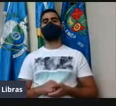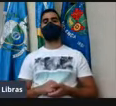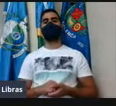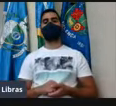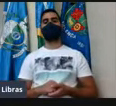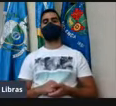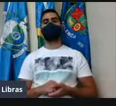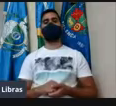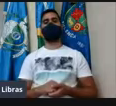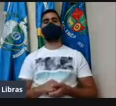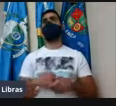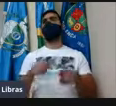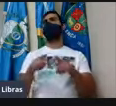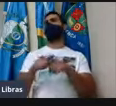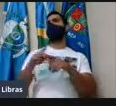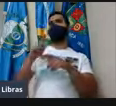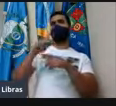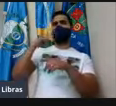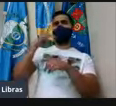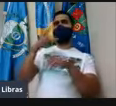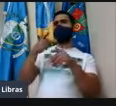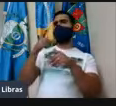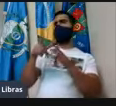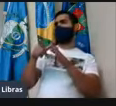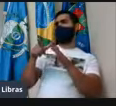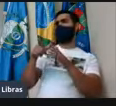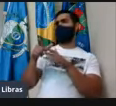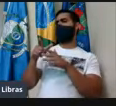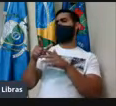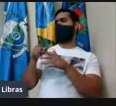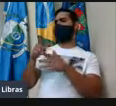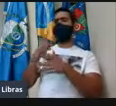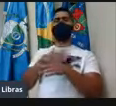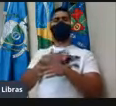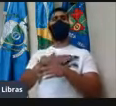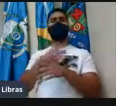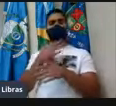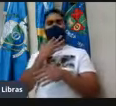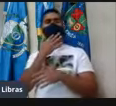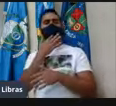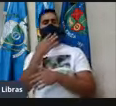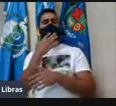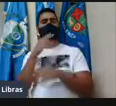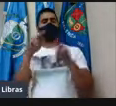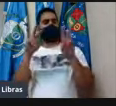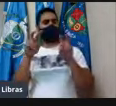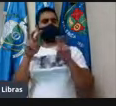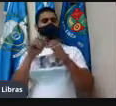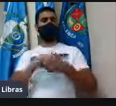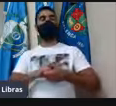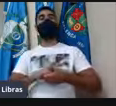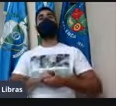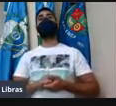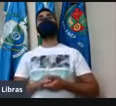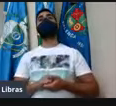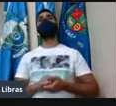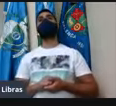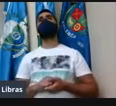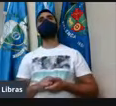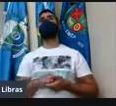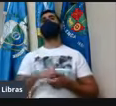vereador que me antecedeu brilhantemente disse, que ele tem conhecimento de causa para isso, as receitas